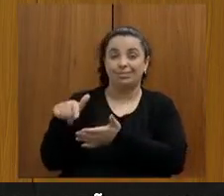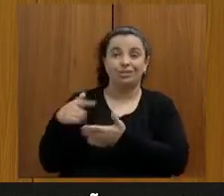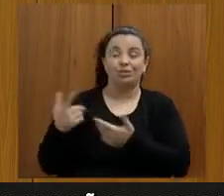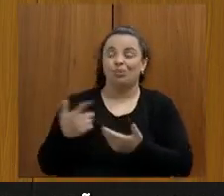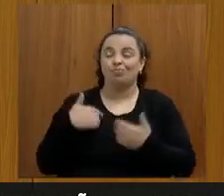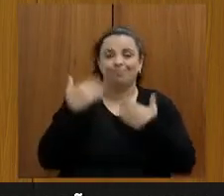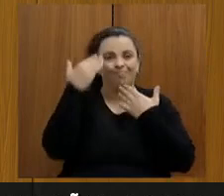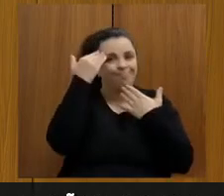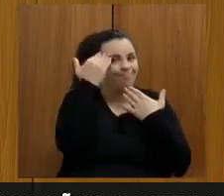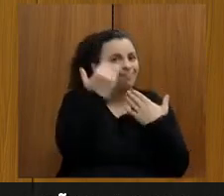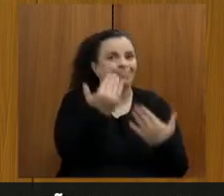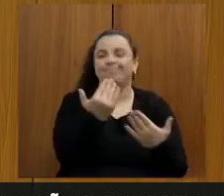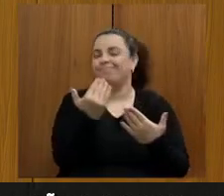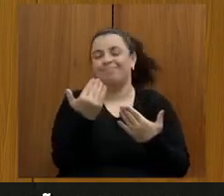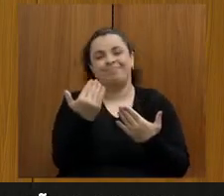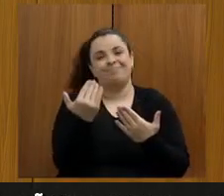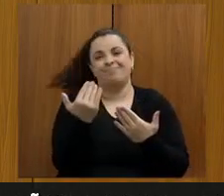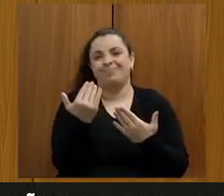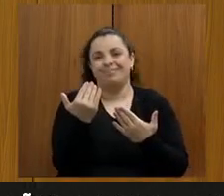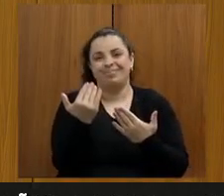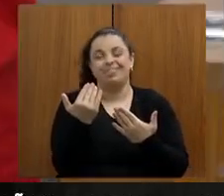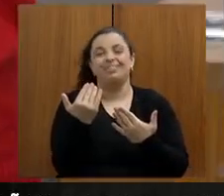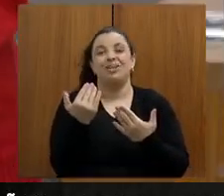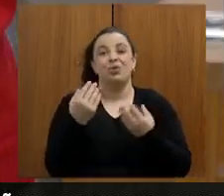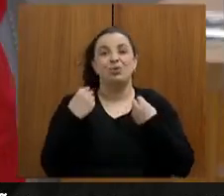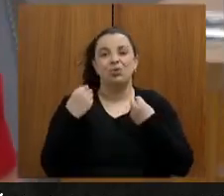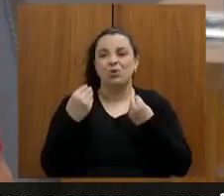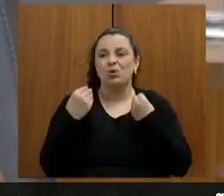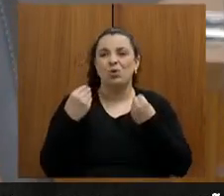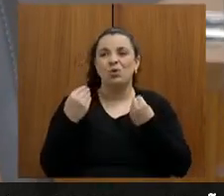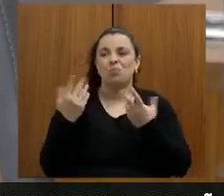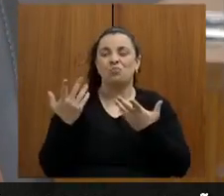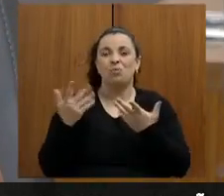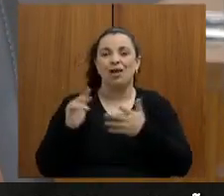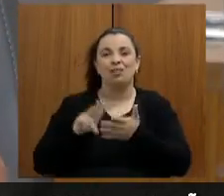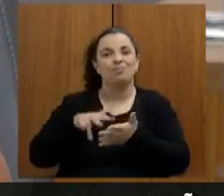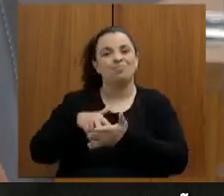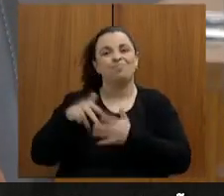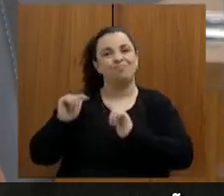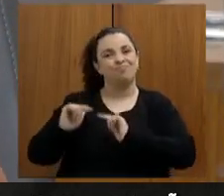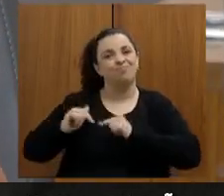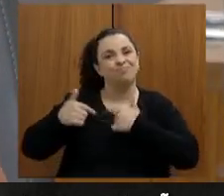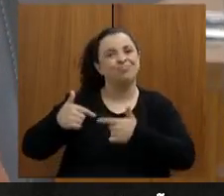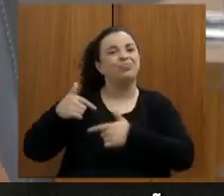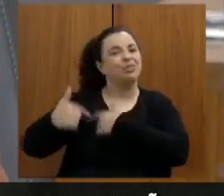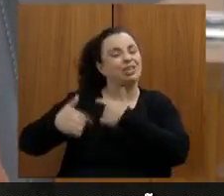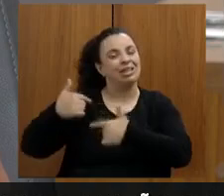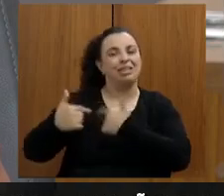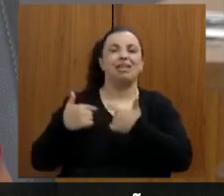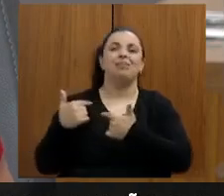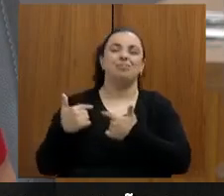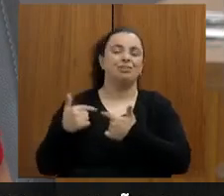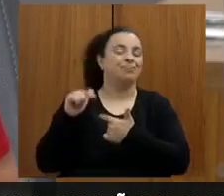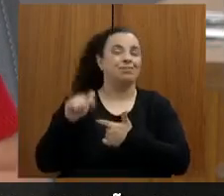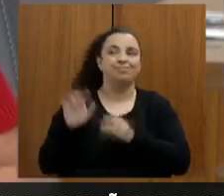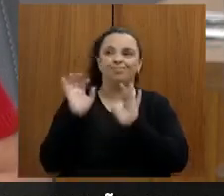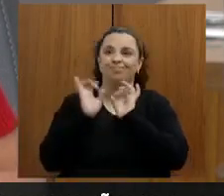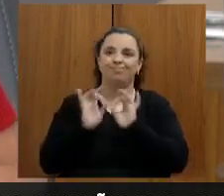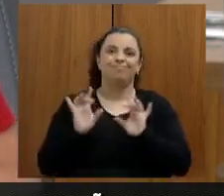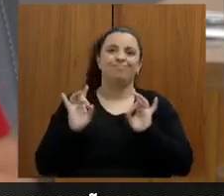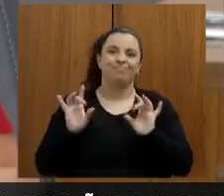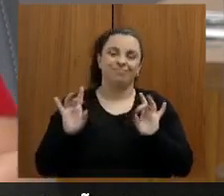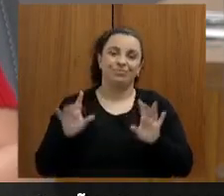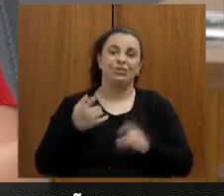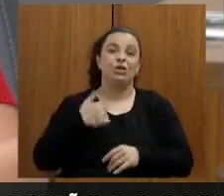gente não tem como agradecer ter um batalhão desse no município de esporte é uma coisa realmente fantástica